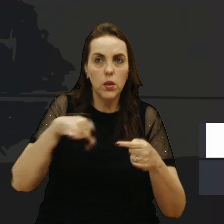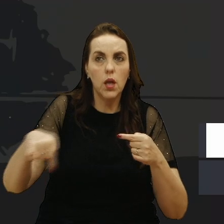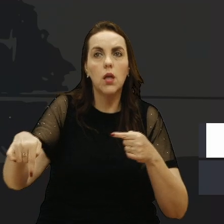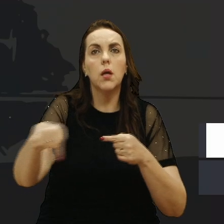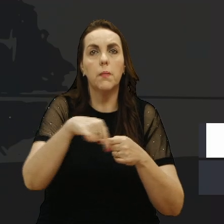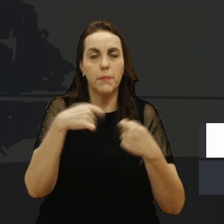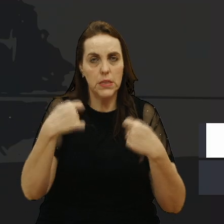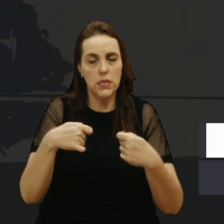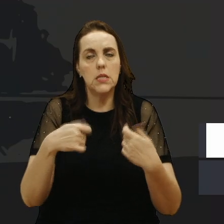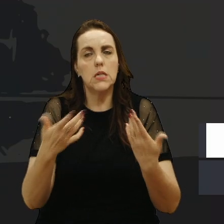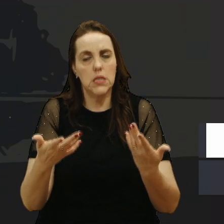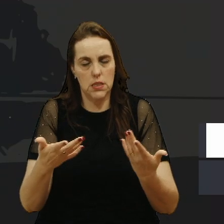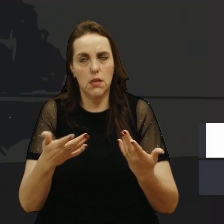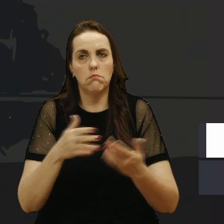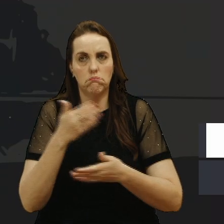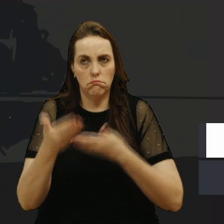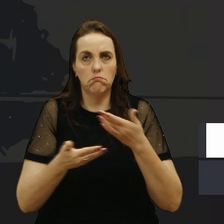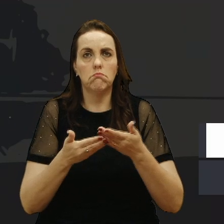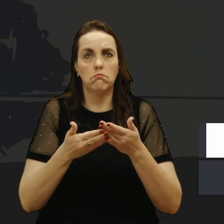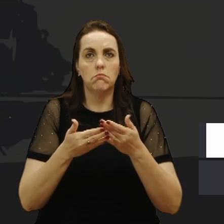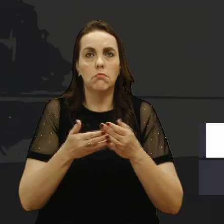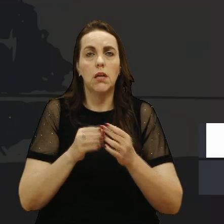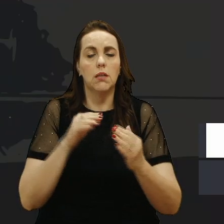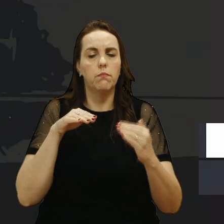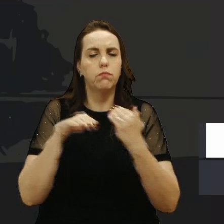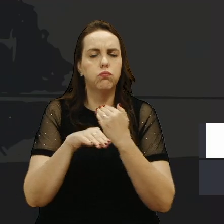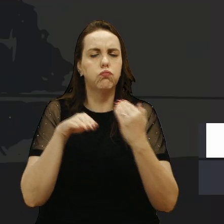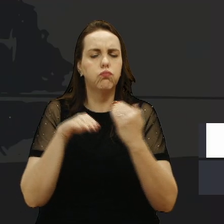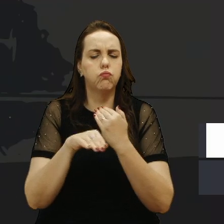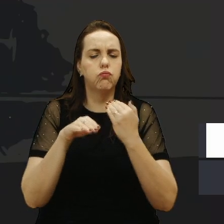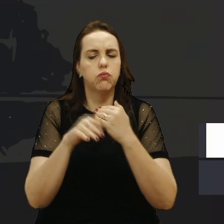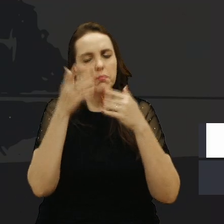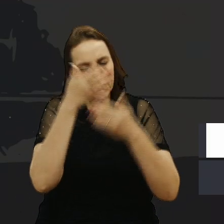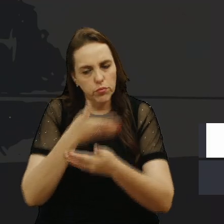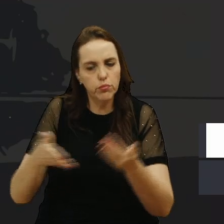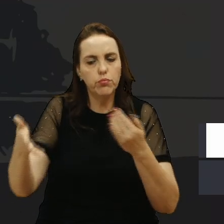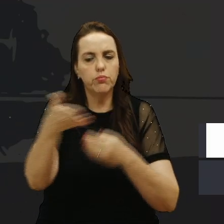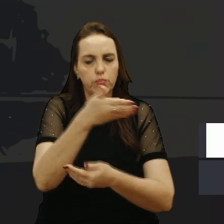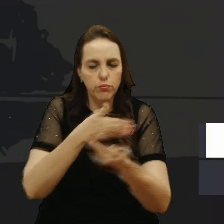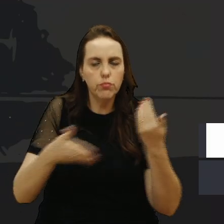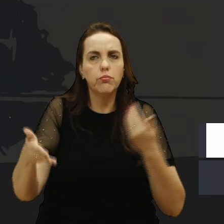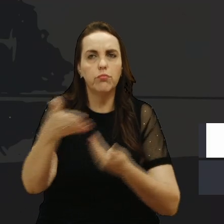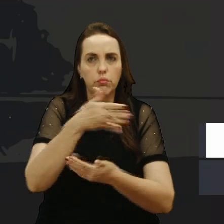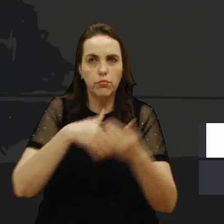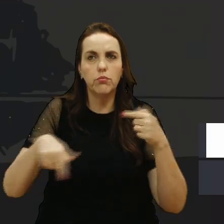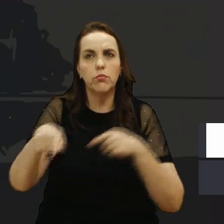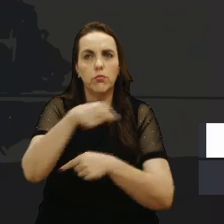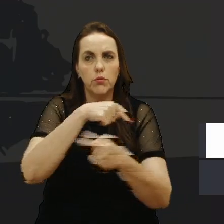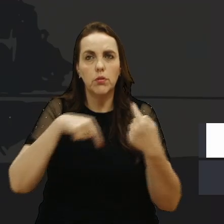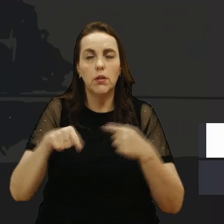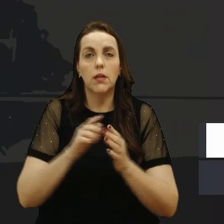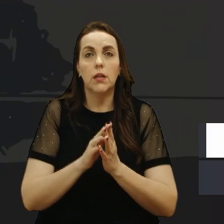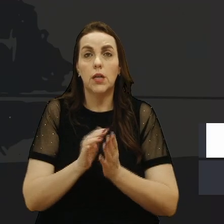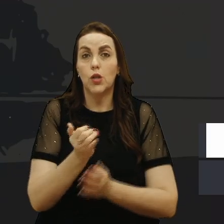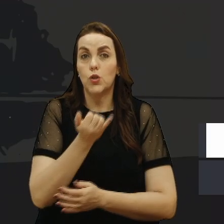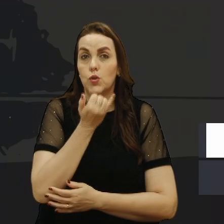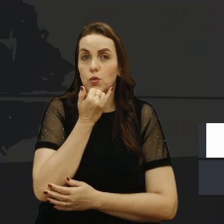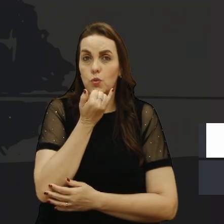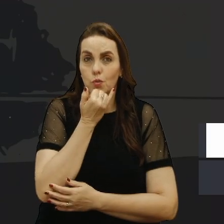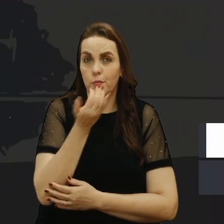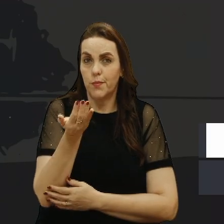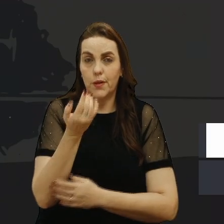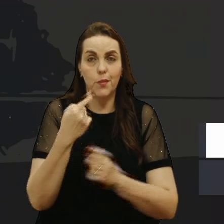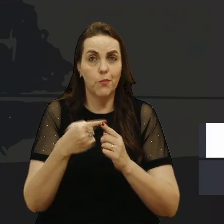o suficiente para poder fazer o escoamento do tráfego. A gente tem aqui algumas animações. Primeiramente, eu peço desculpas aqui que